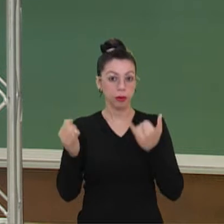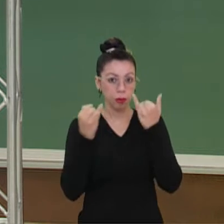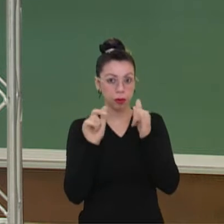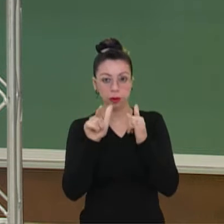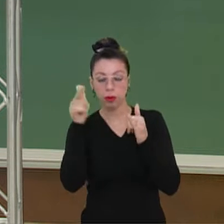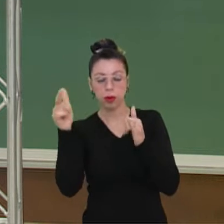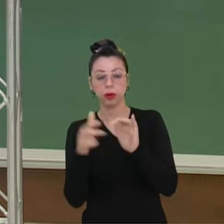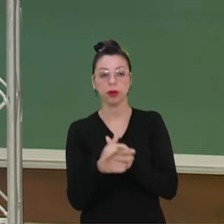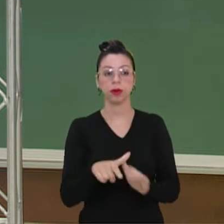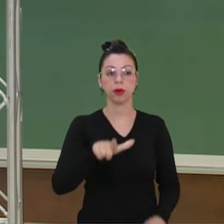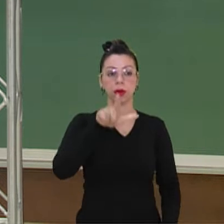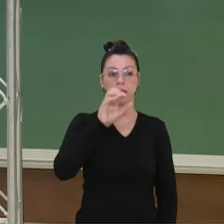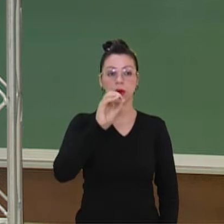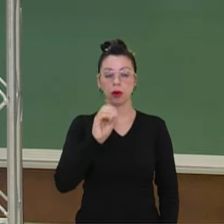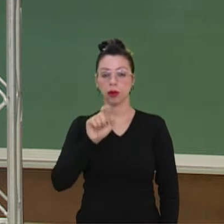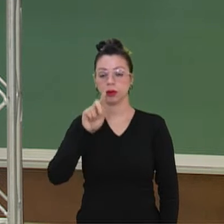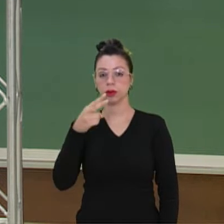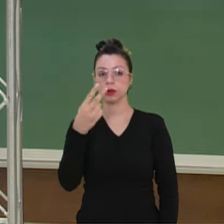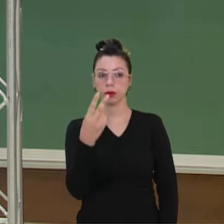Log de 2 é igual